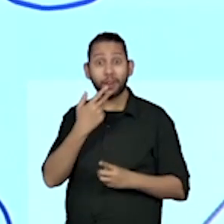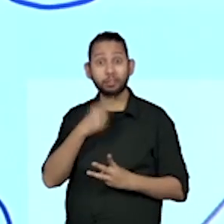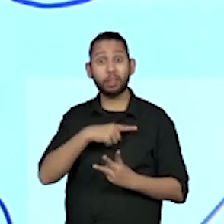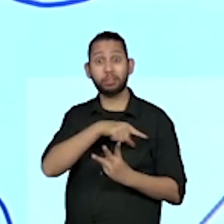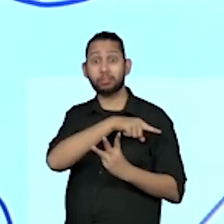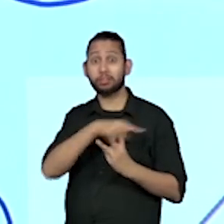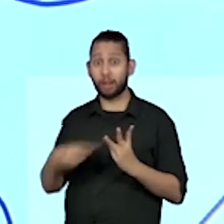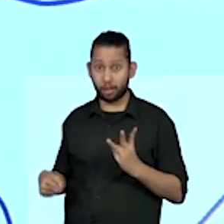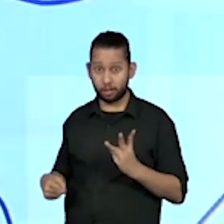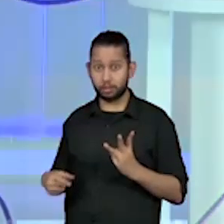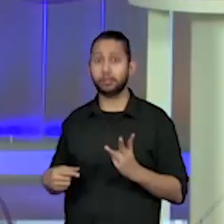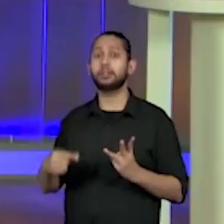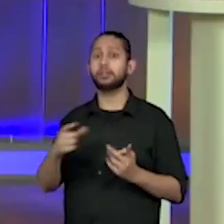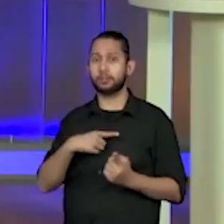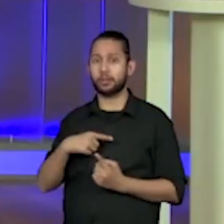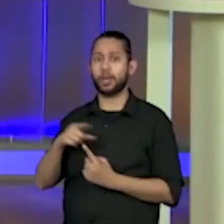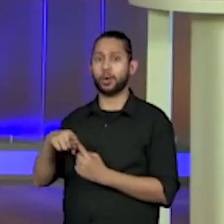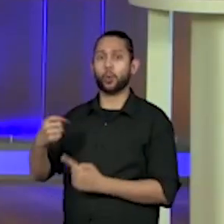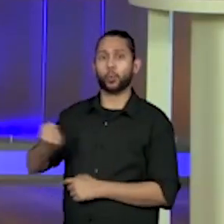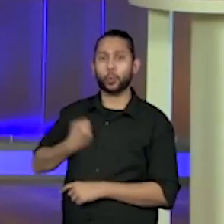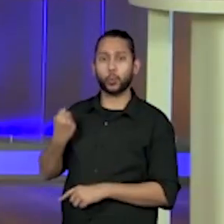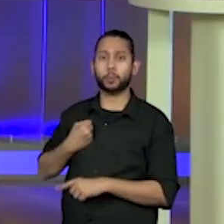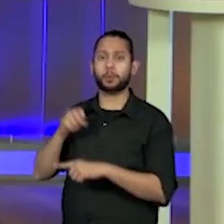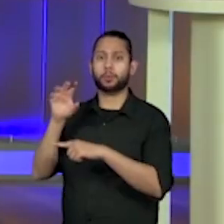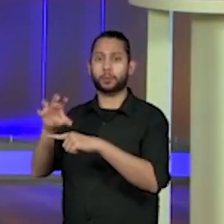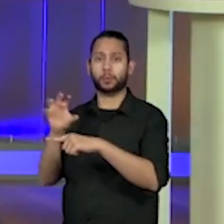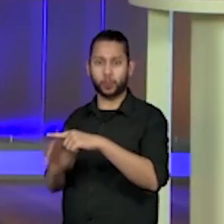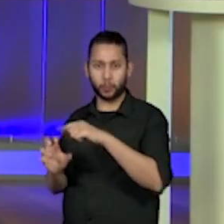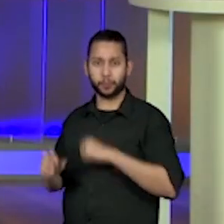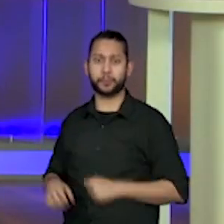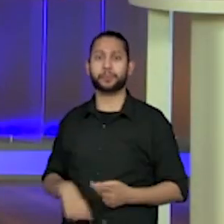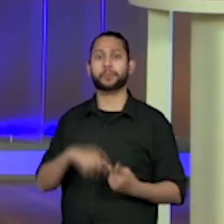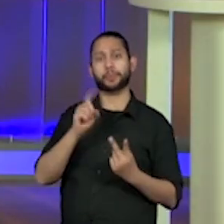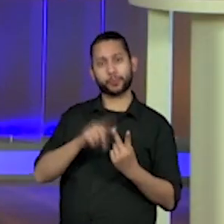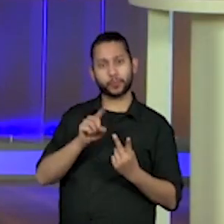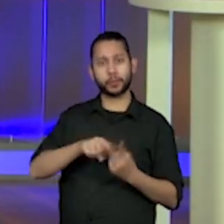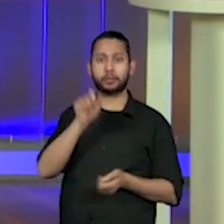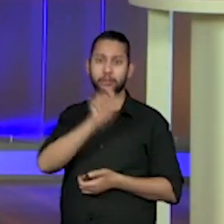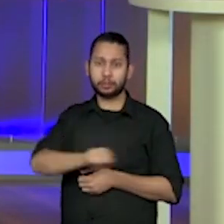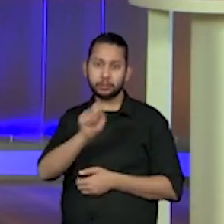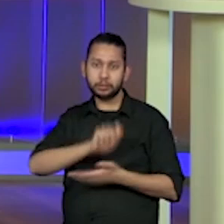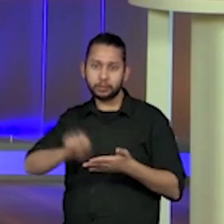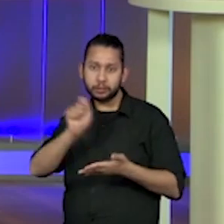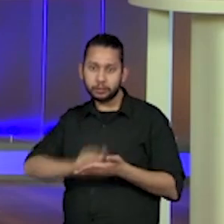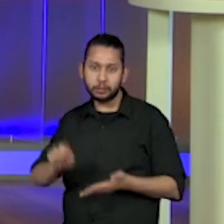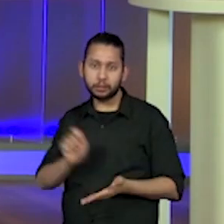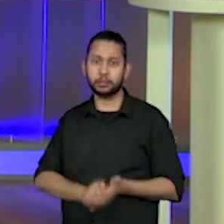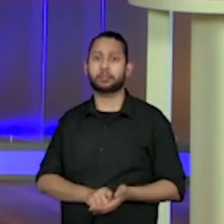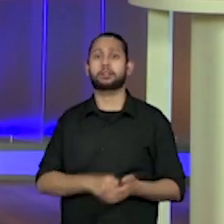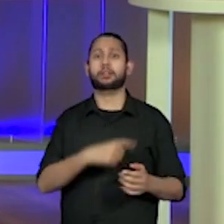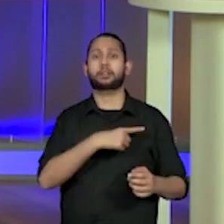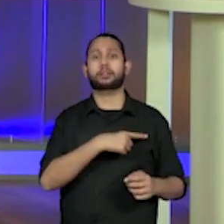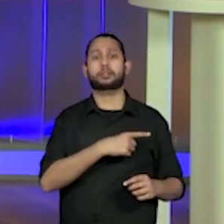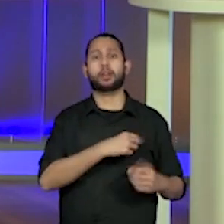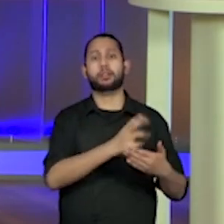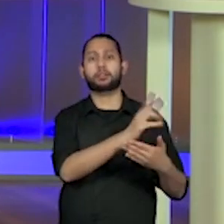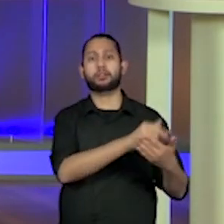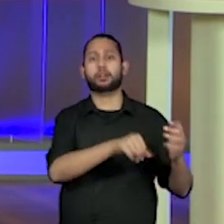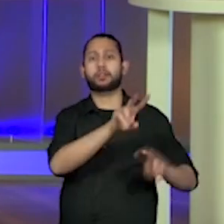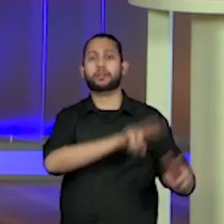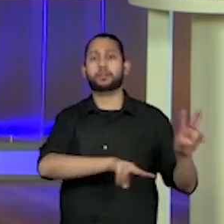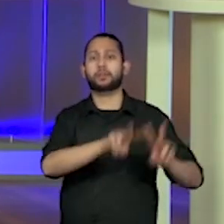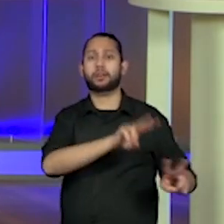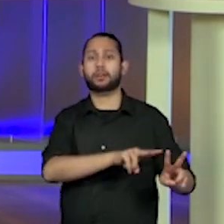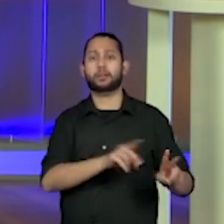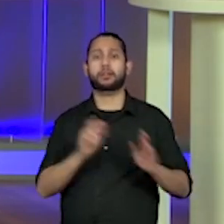para a representação gráfica? Primeiro porque tem a ver com a nossa atividade do dia de hoje e nas próximas aulas